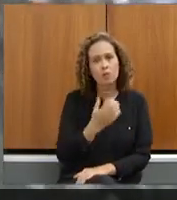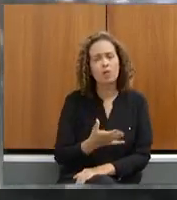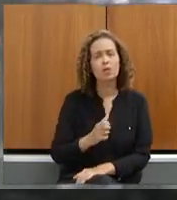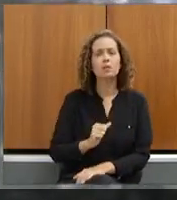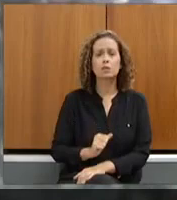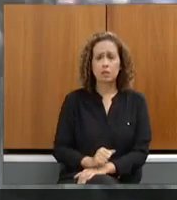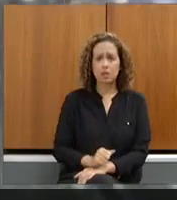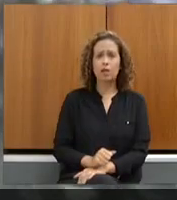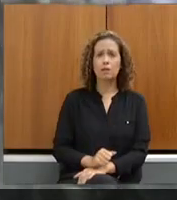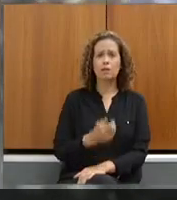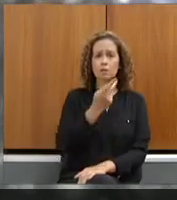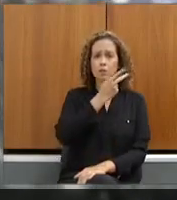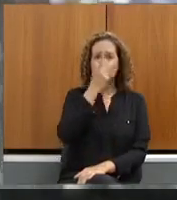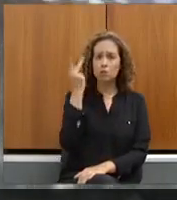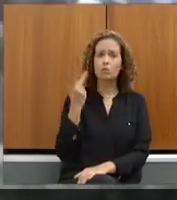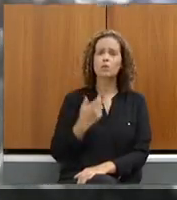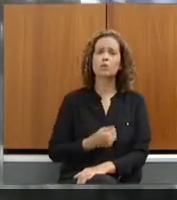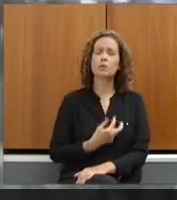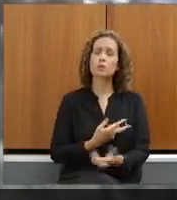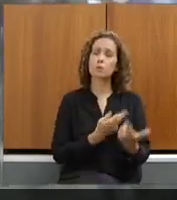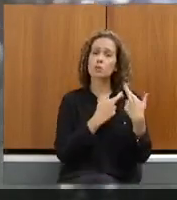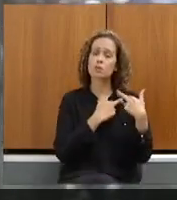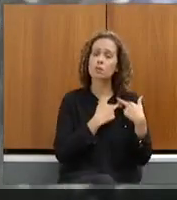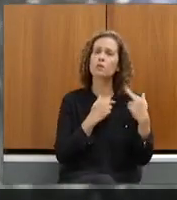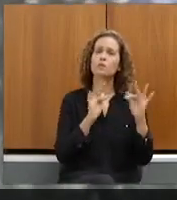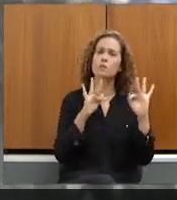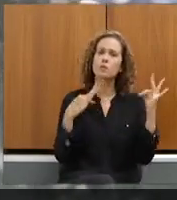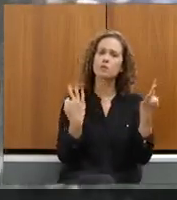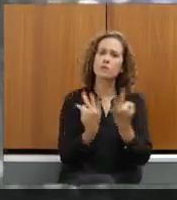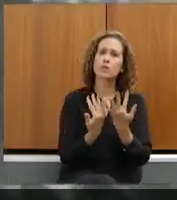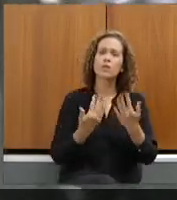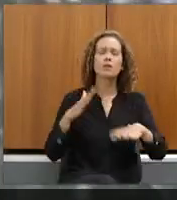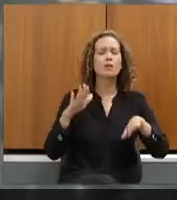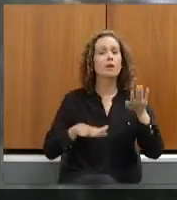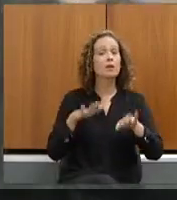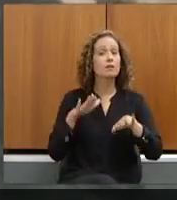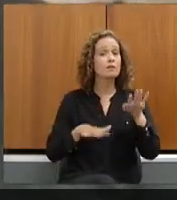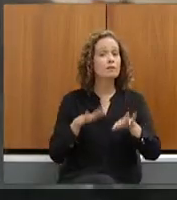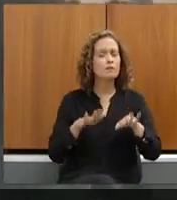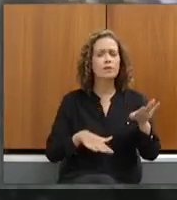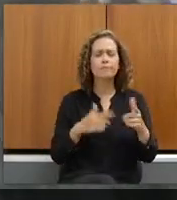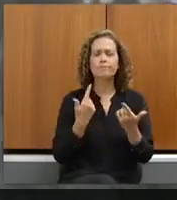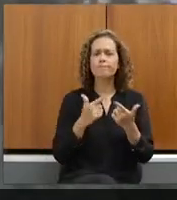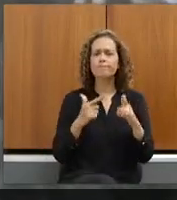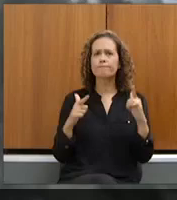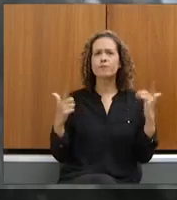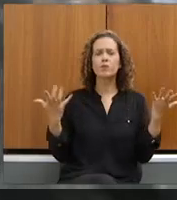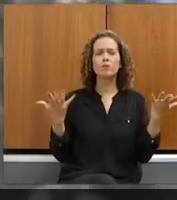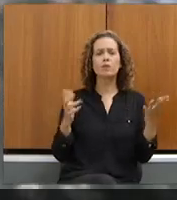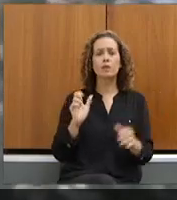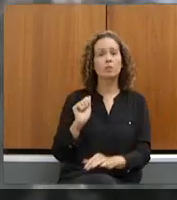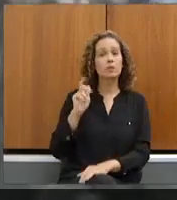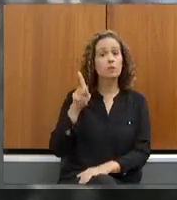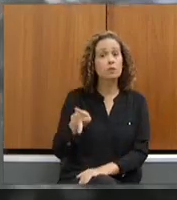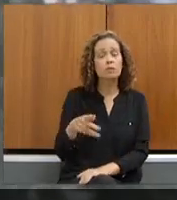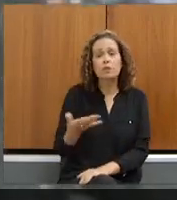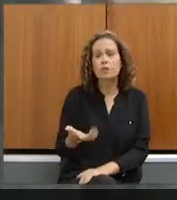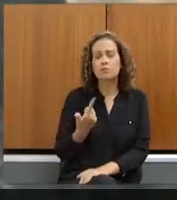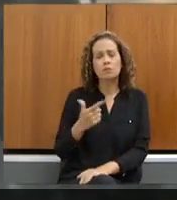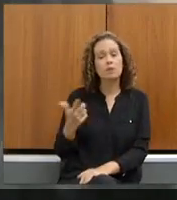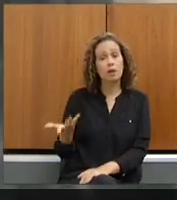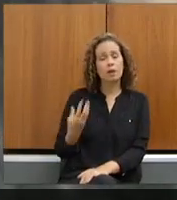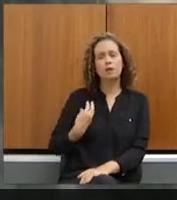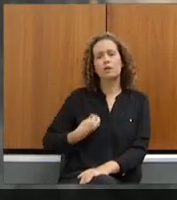crianças aqui família muitas vezes não têm então aposentadoria vivendo